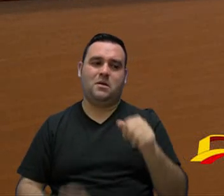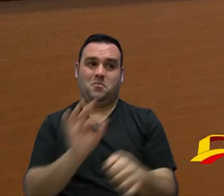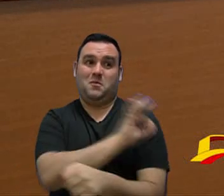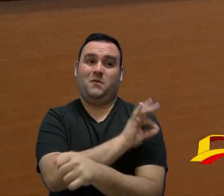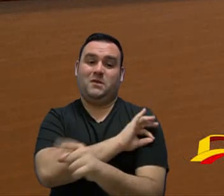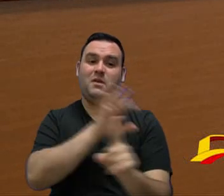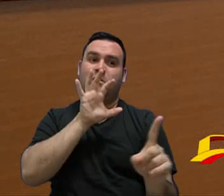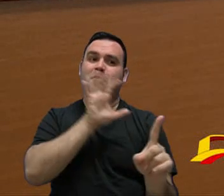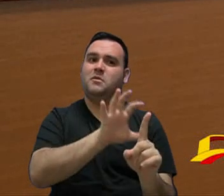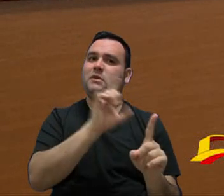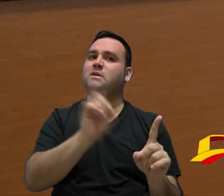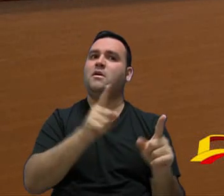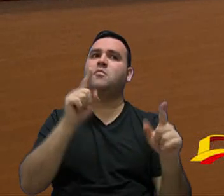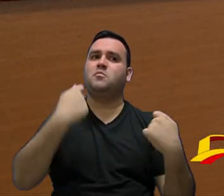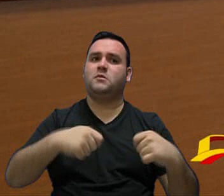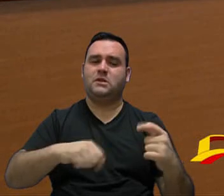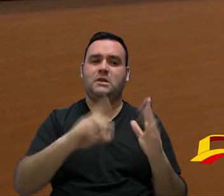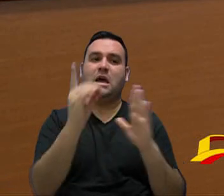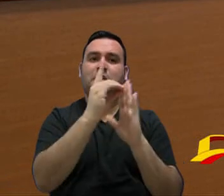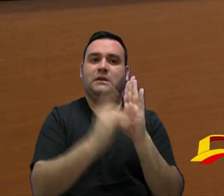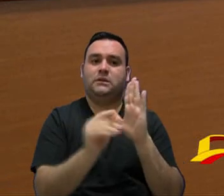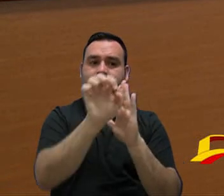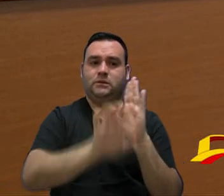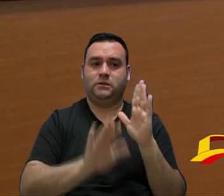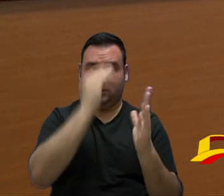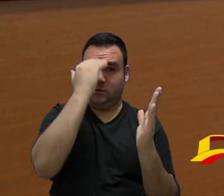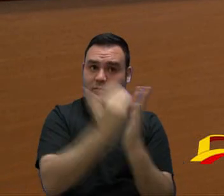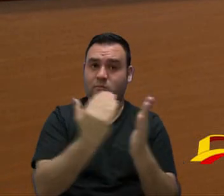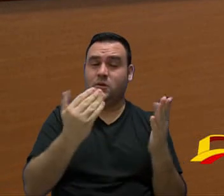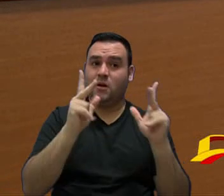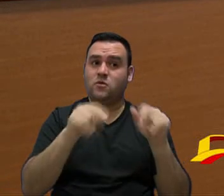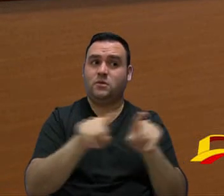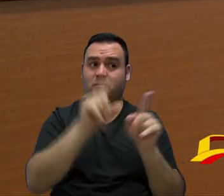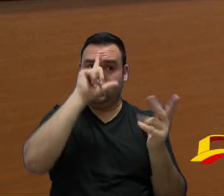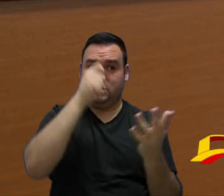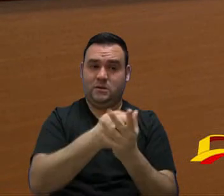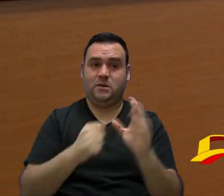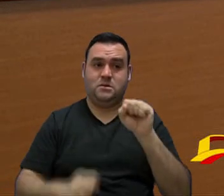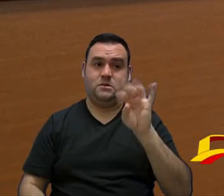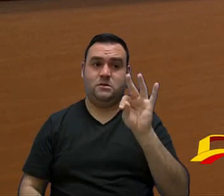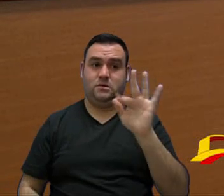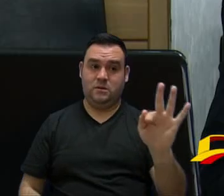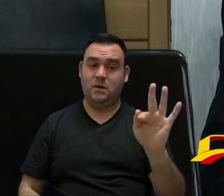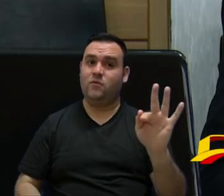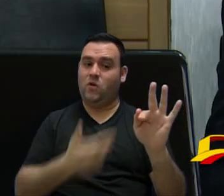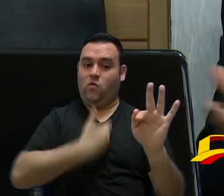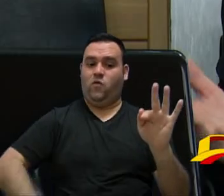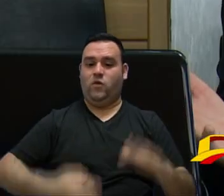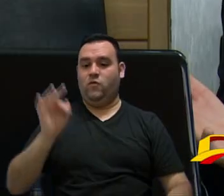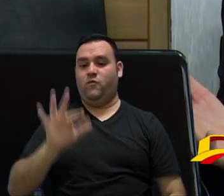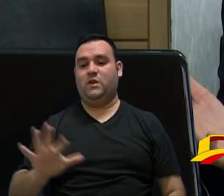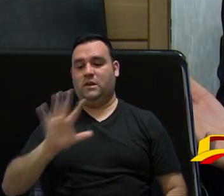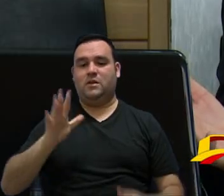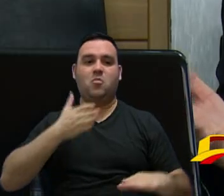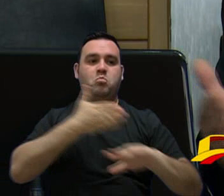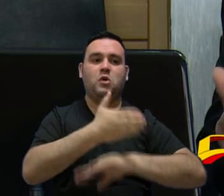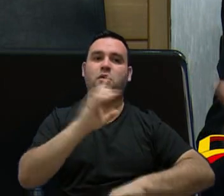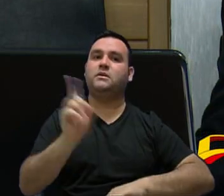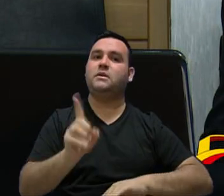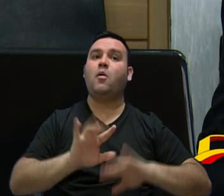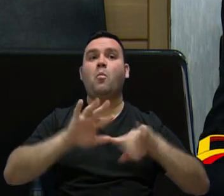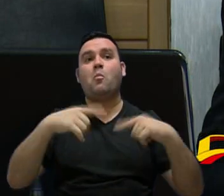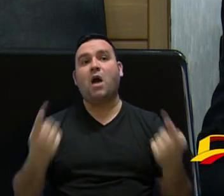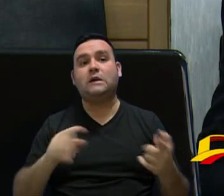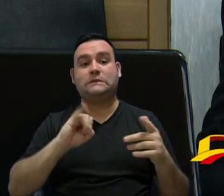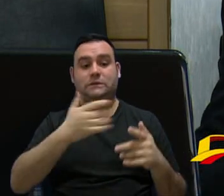está pressionada a prefeita obrigado a seguir decreto estadual assim determinou o stf que não era o governo federal queria intervir